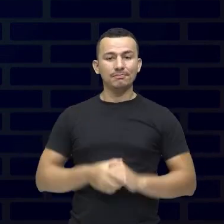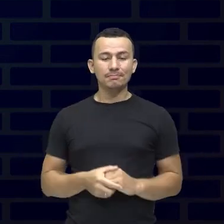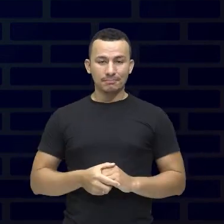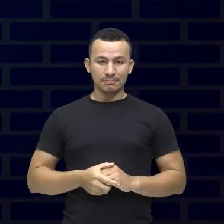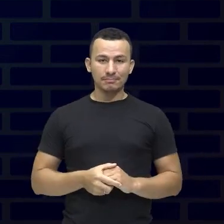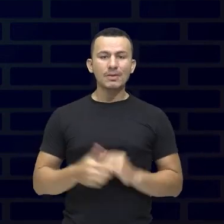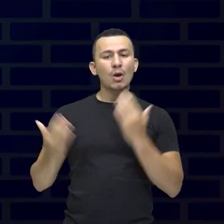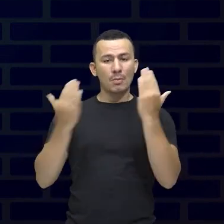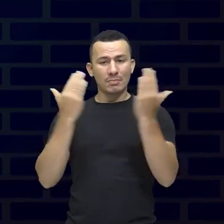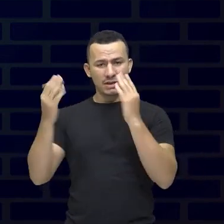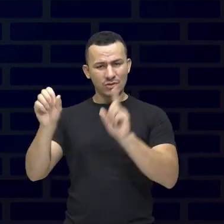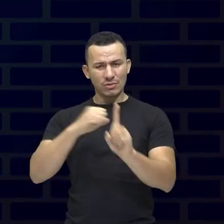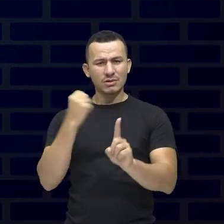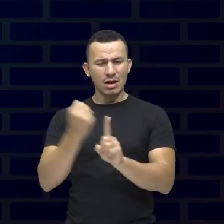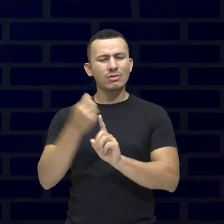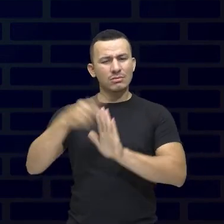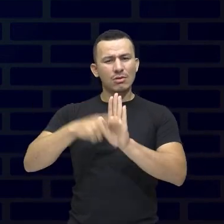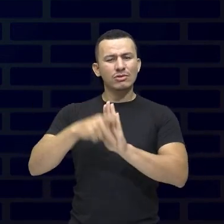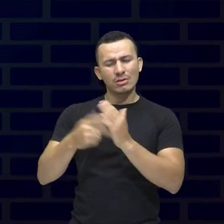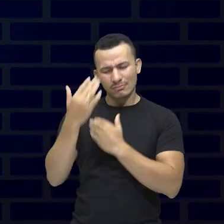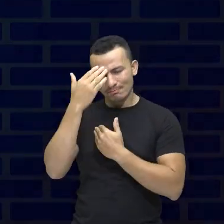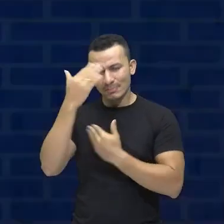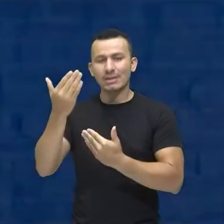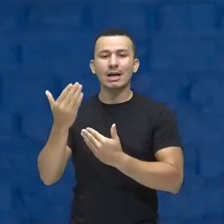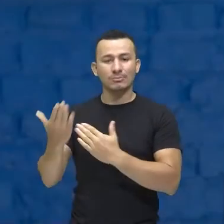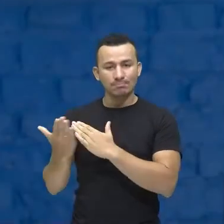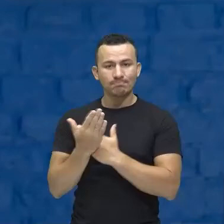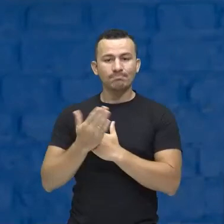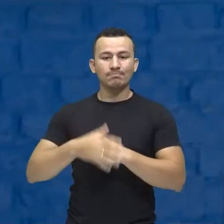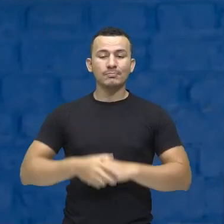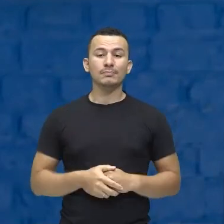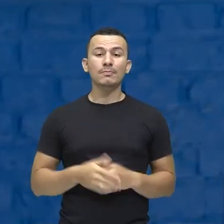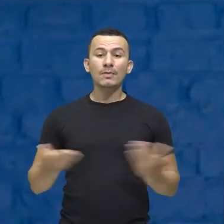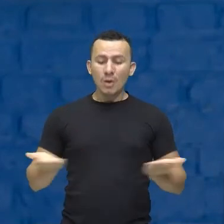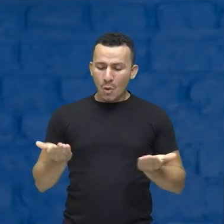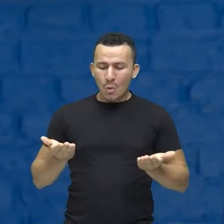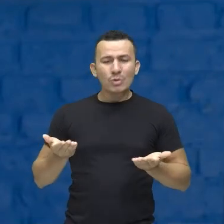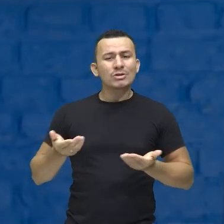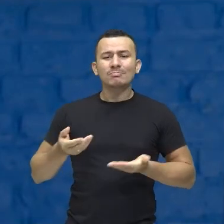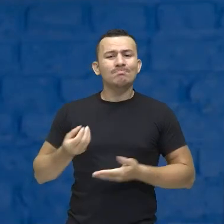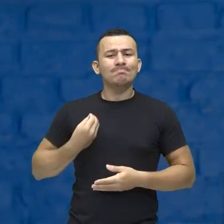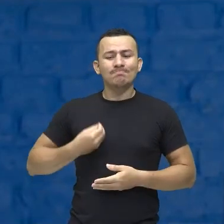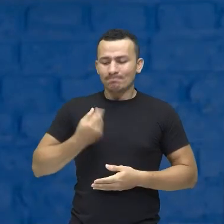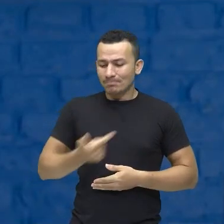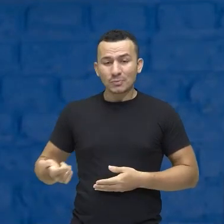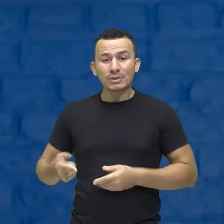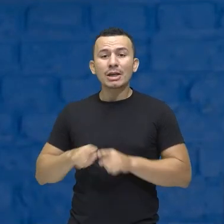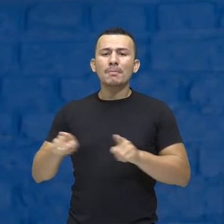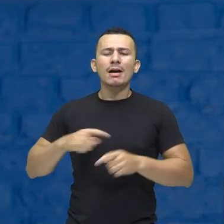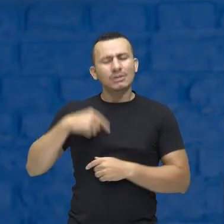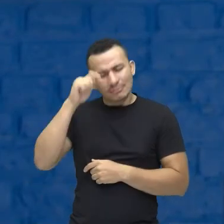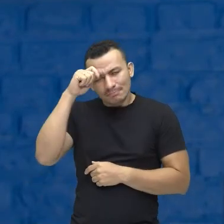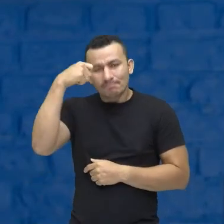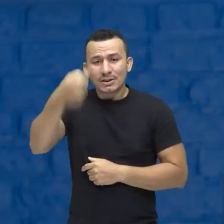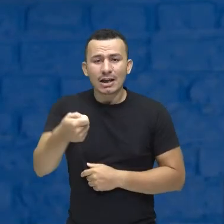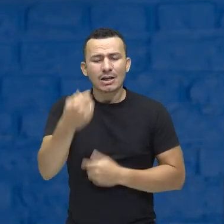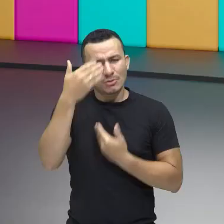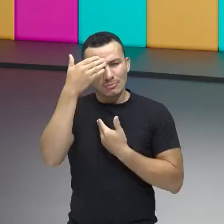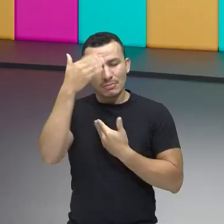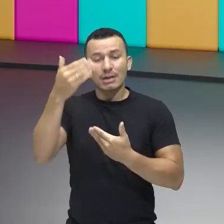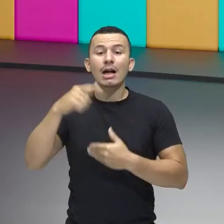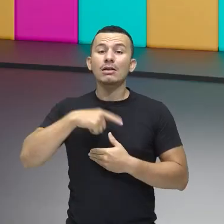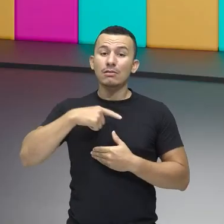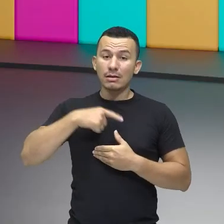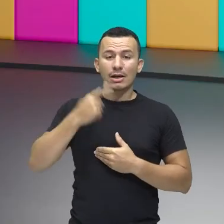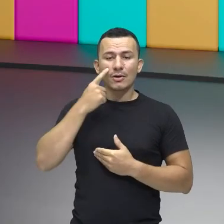coordenação psicossocial. E aí, como a Adriana não está conosco hoje, mas nós temos aqui a valorosa contribuição do